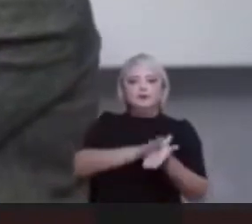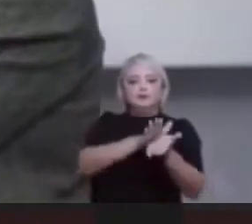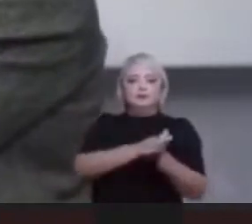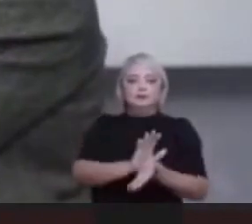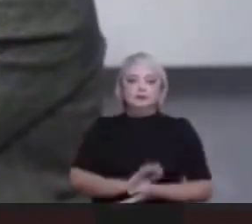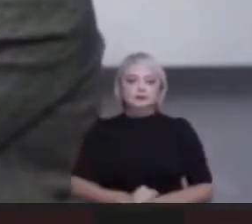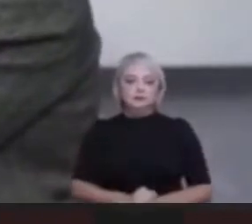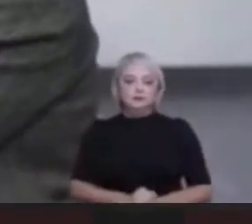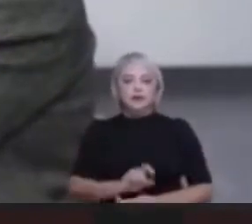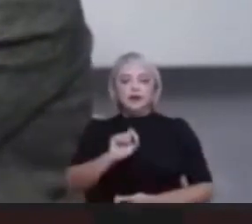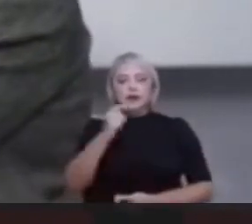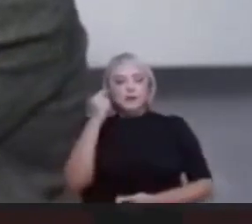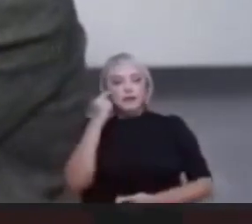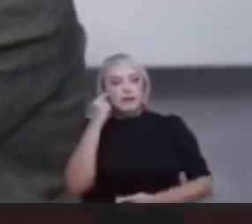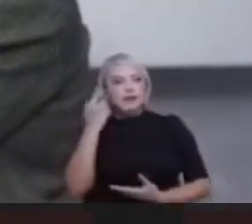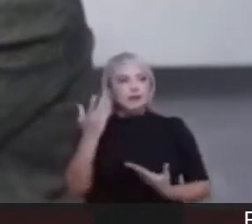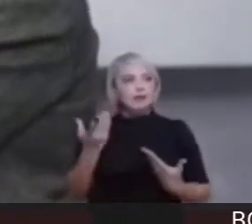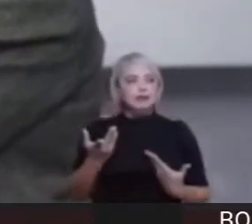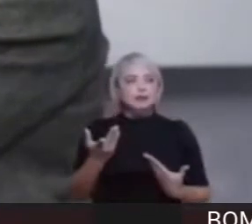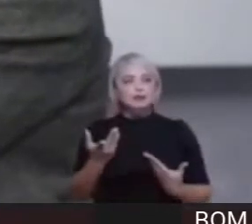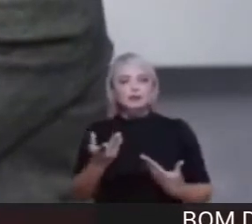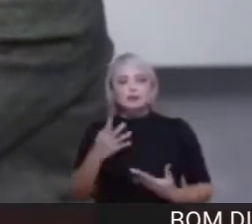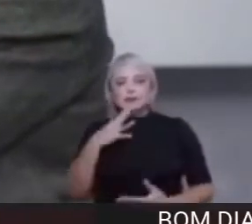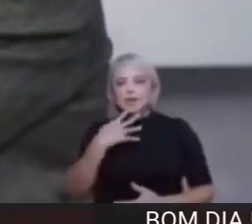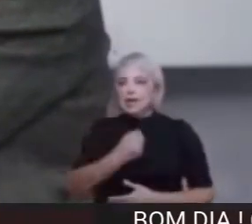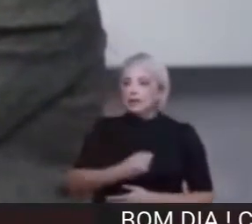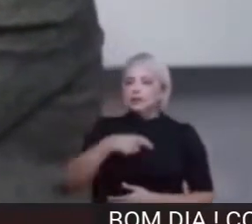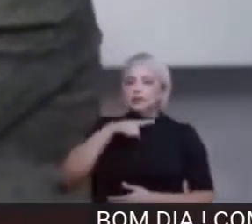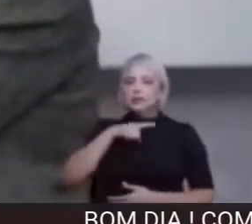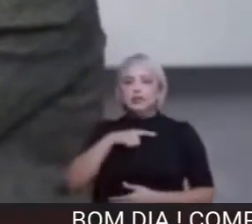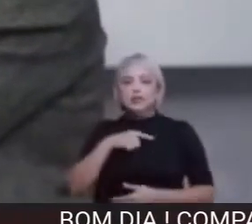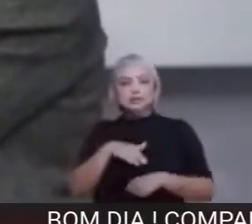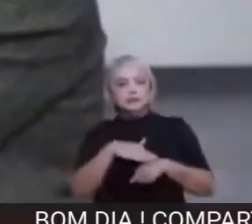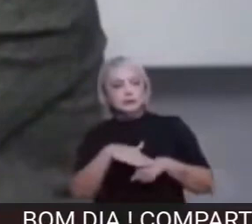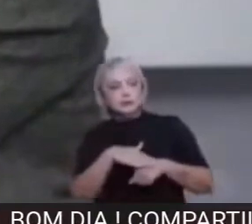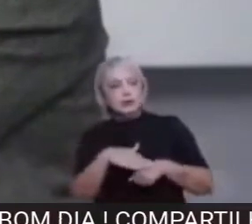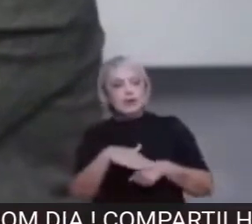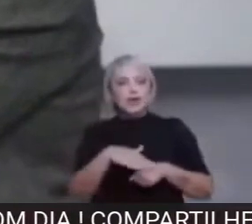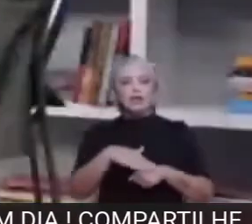você considera? Para que você acha que existe essa conversa? Olha,